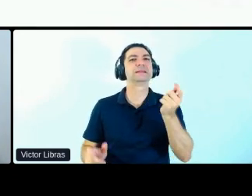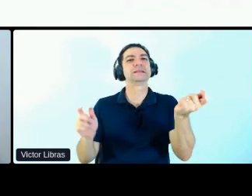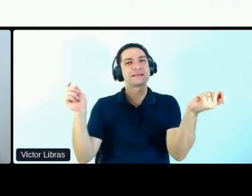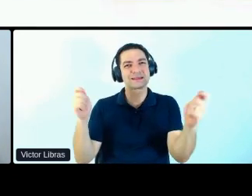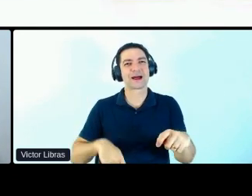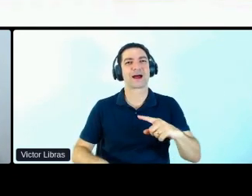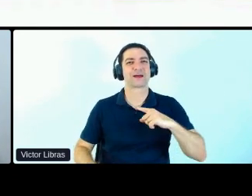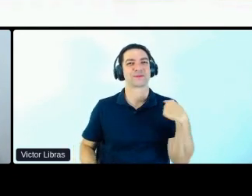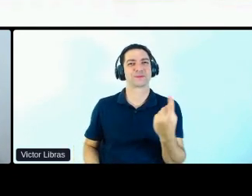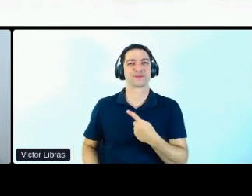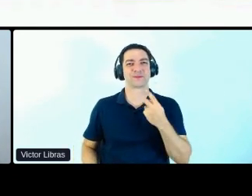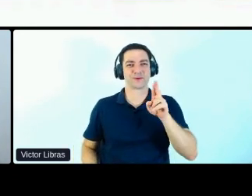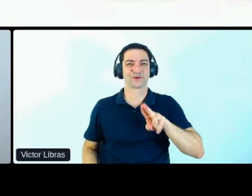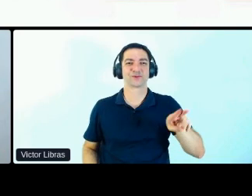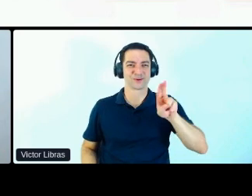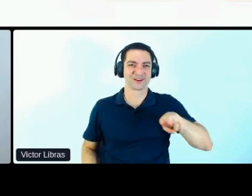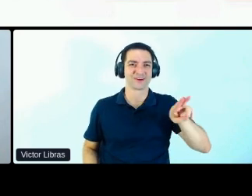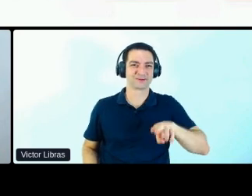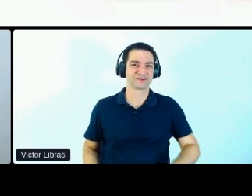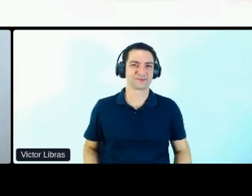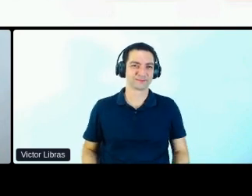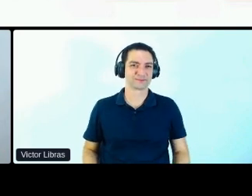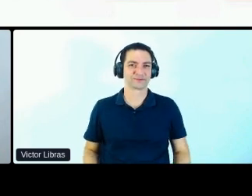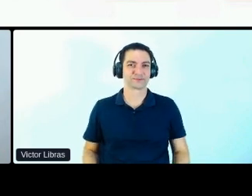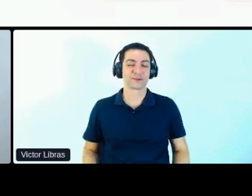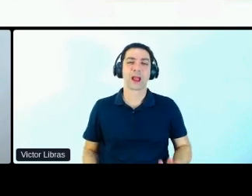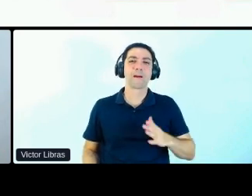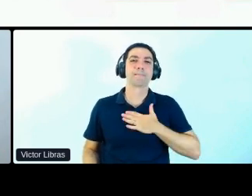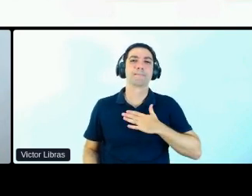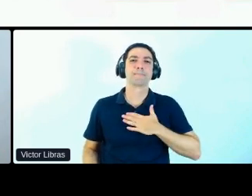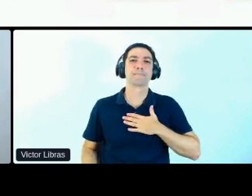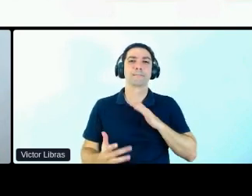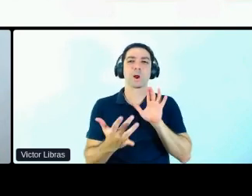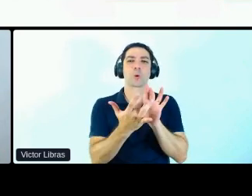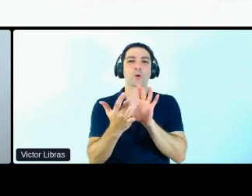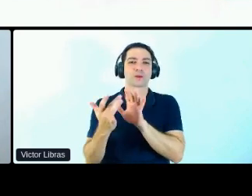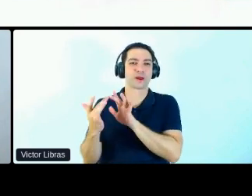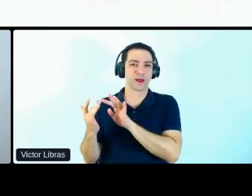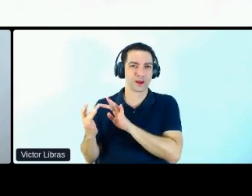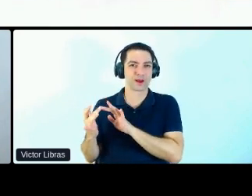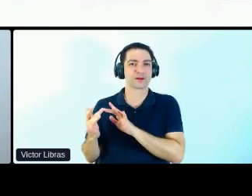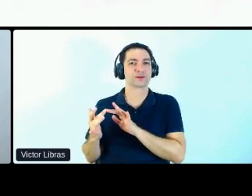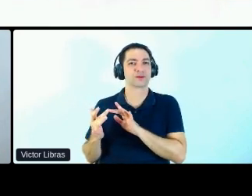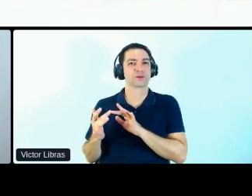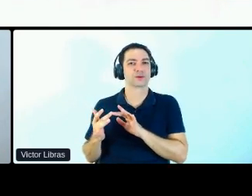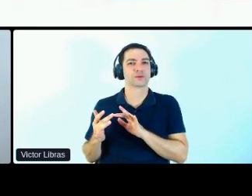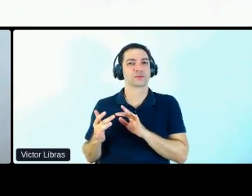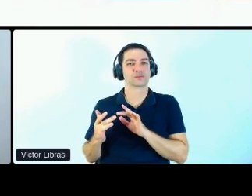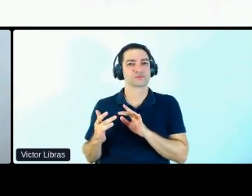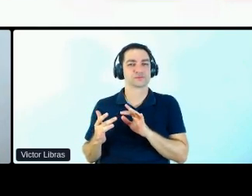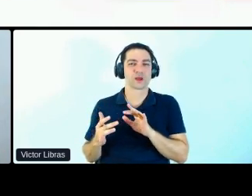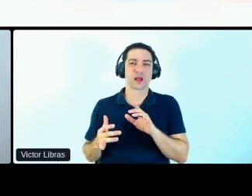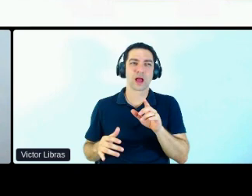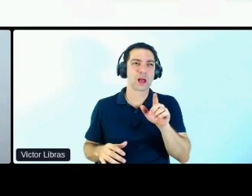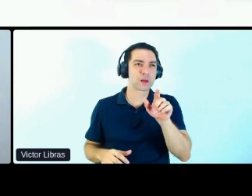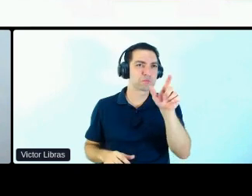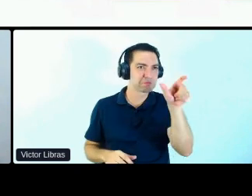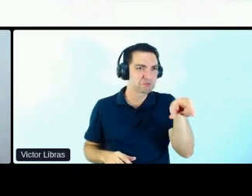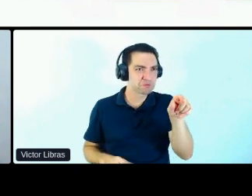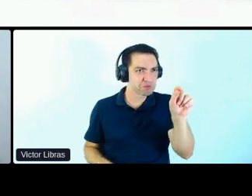aplicar. Aqui, os meus contatos, para quem quiser, para quem não